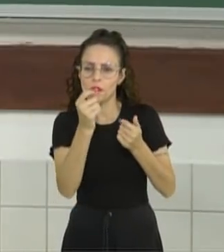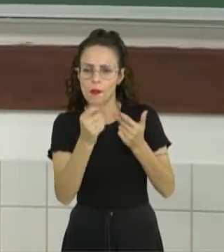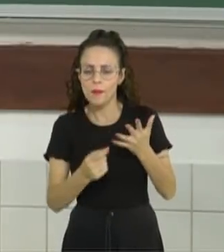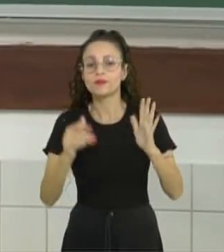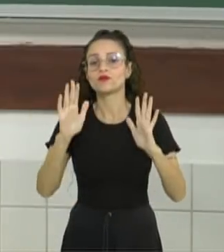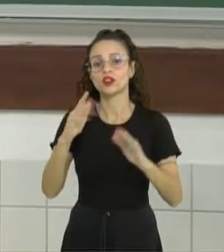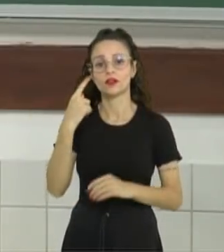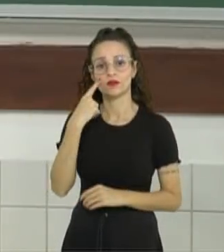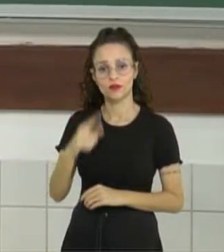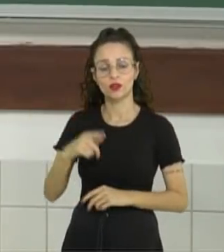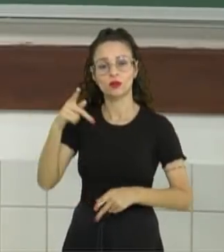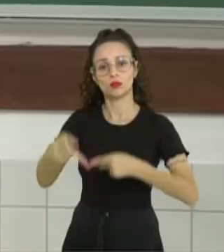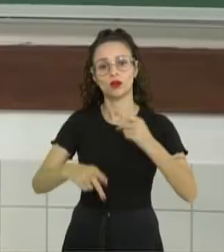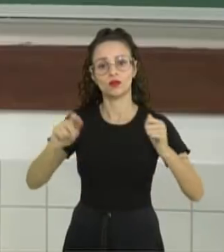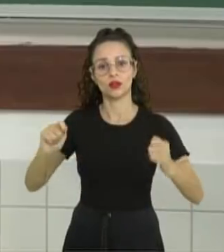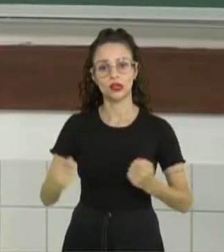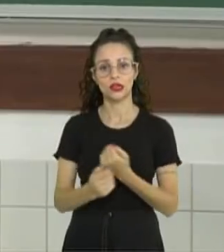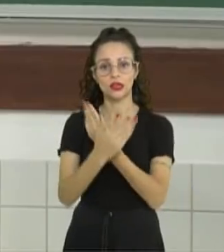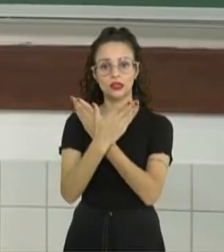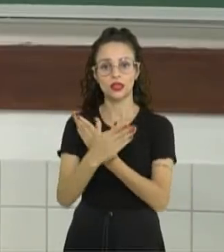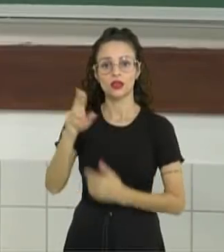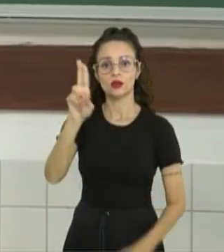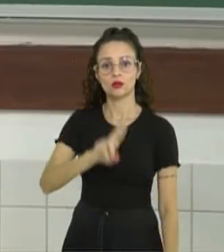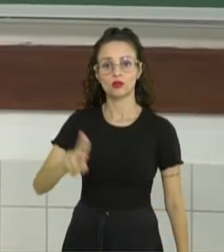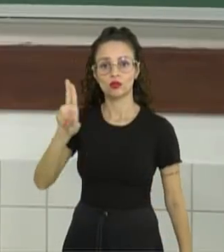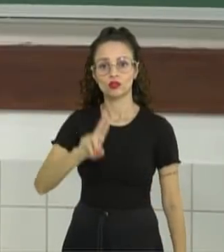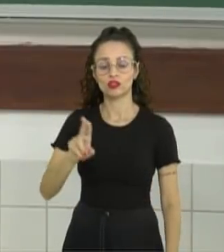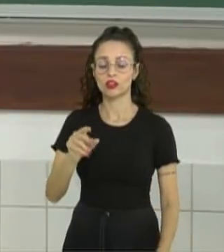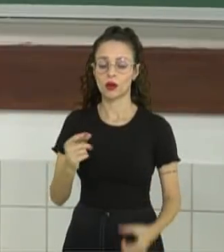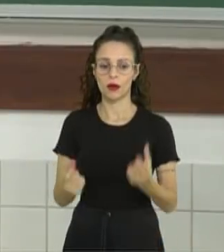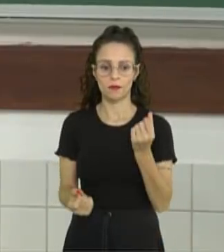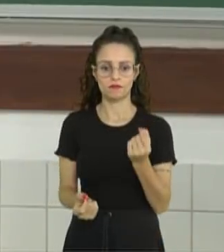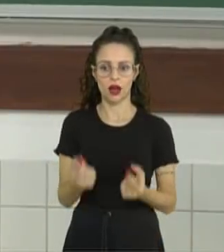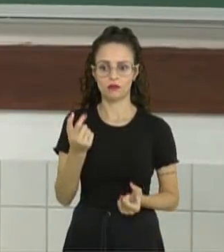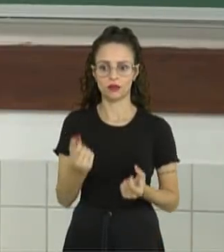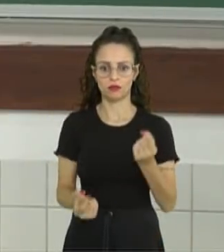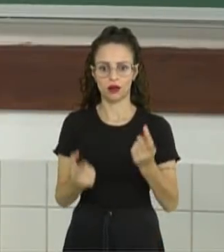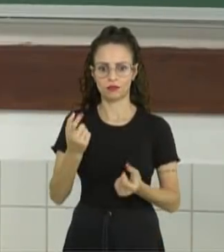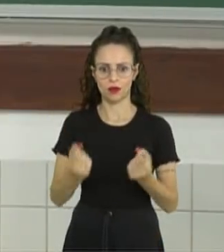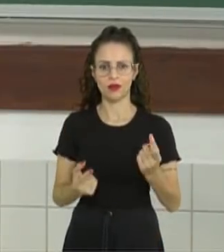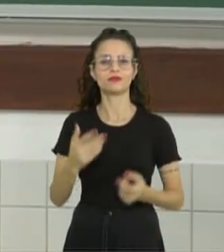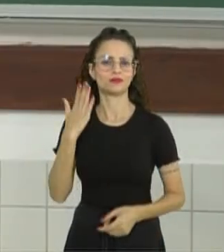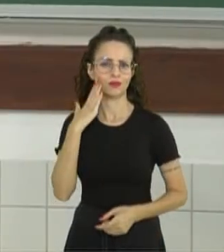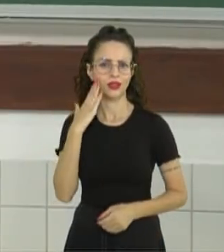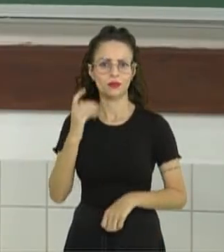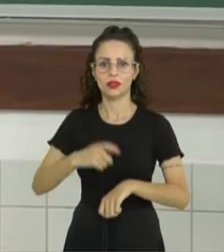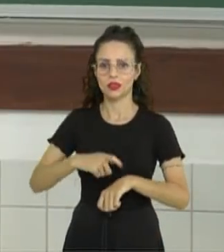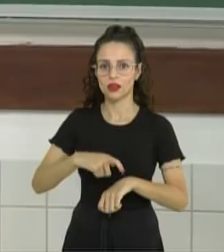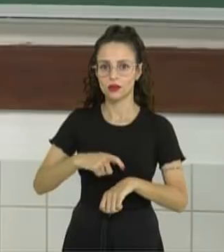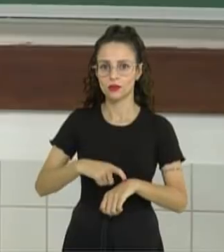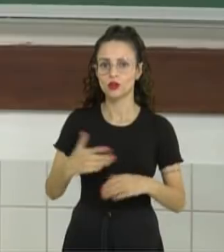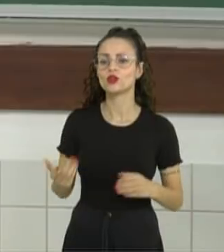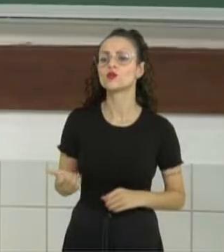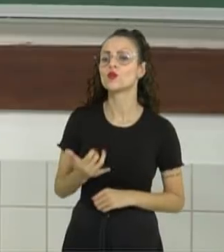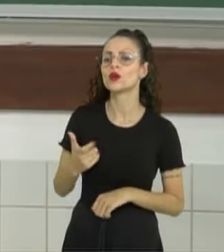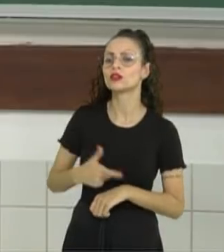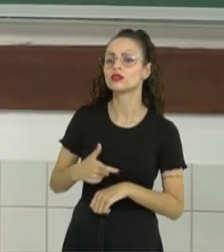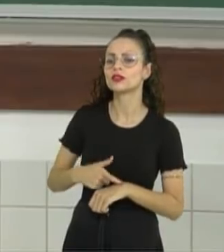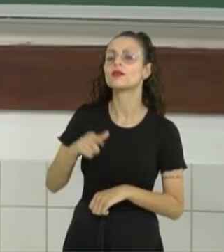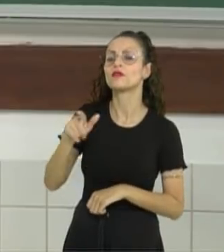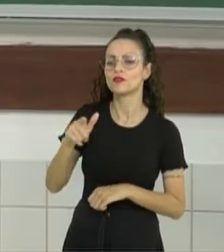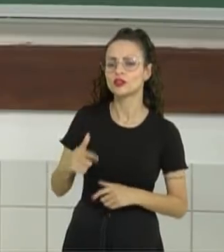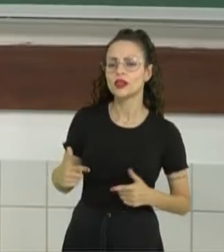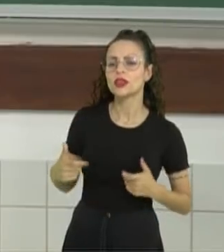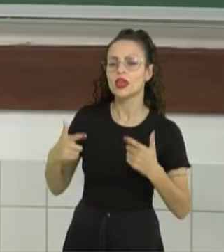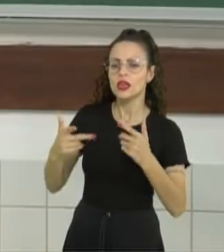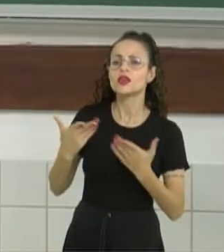civilização asteca que se utilizava o estourar da pipoca, isso mesmo, para contar o tempo. Quanto tempo você gastou, senhor guerreiro asteca,